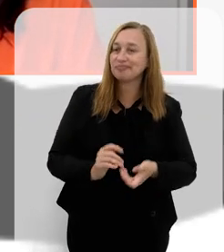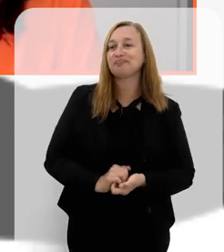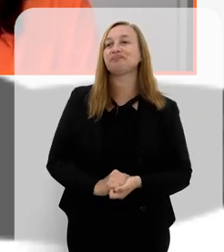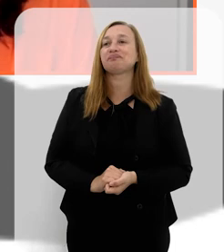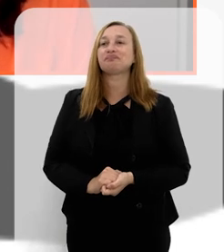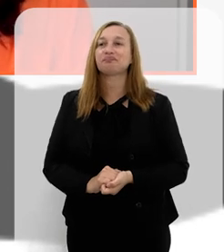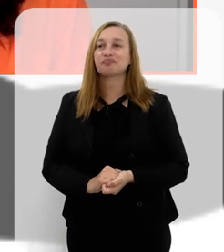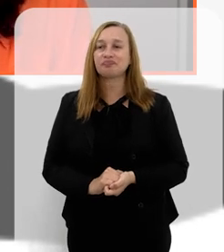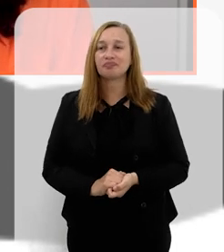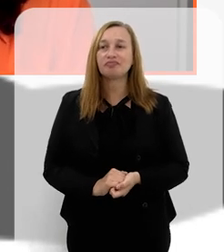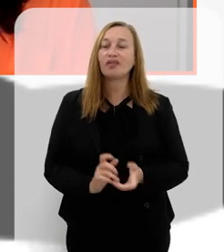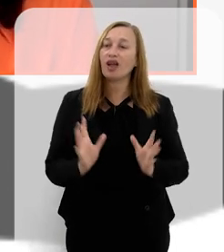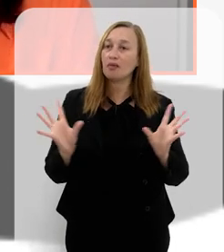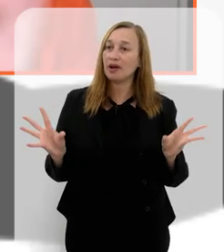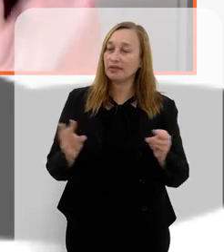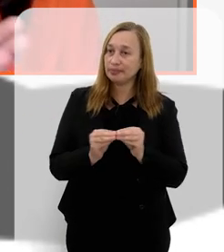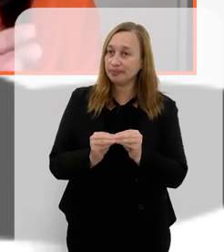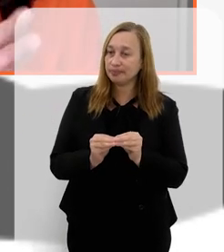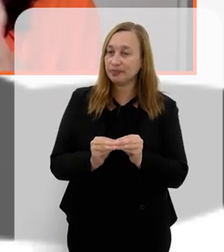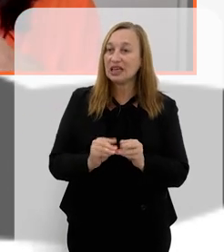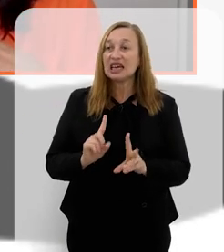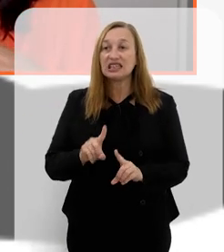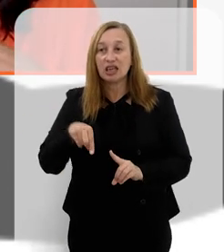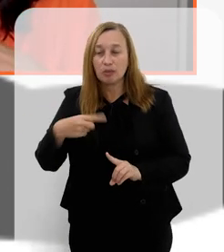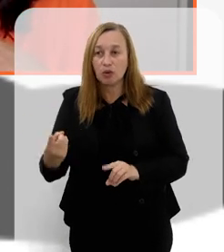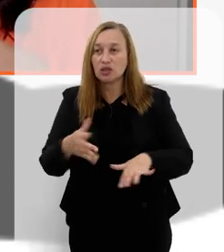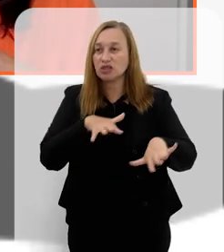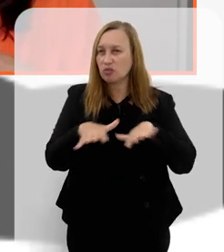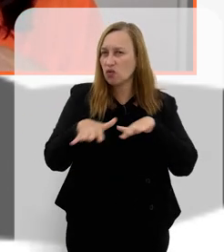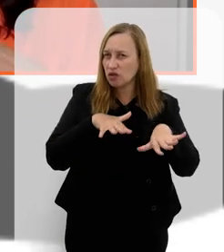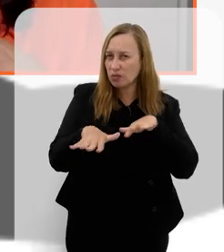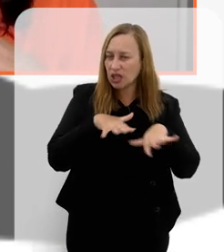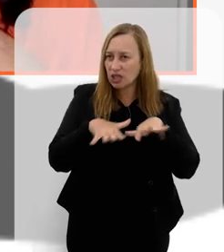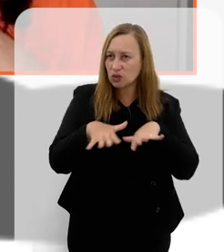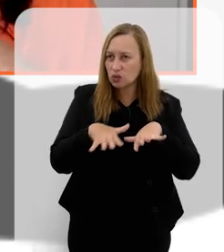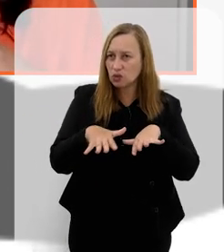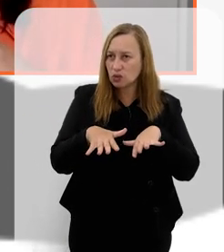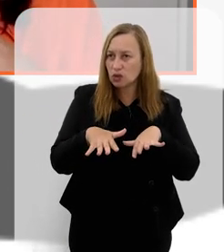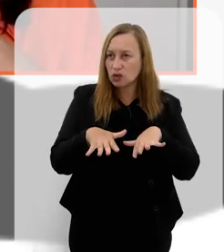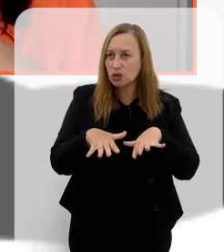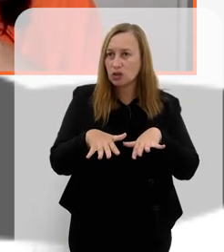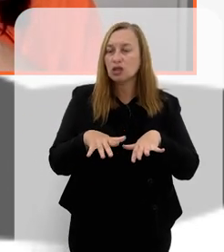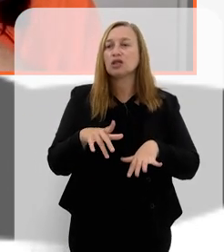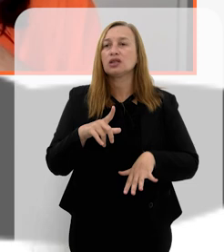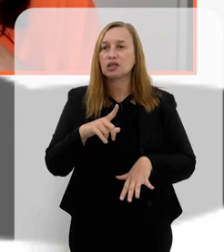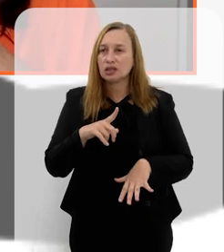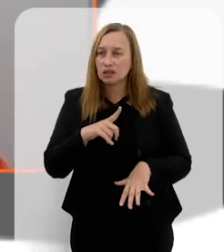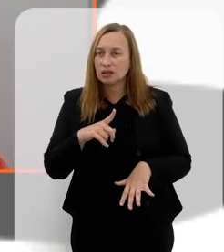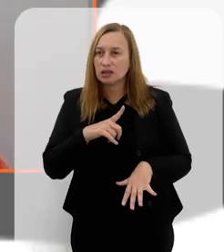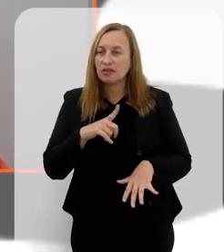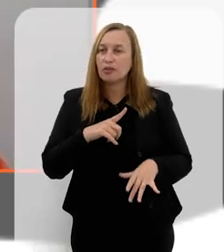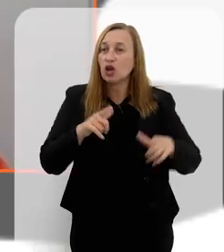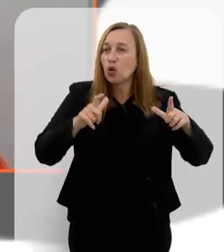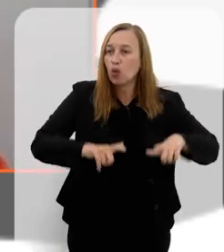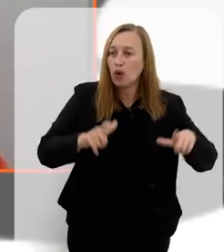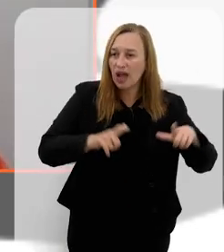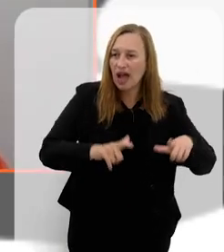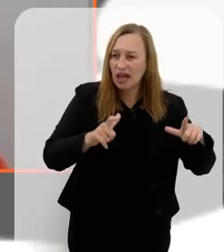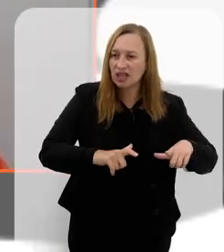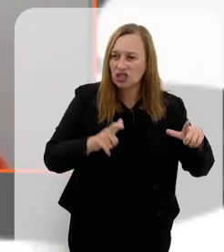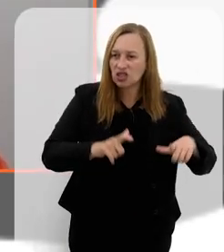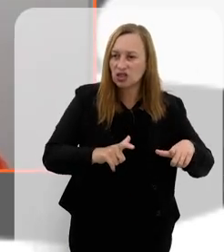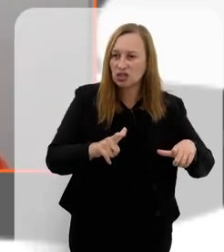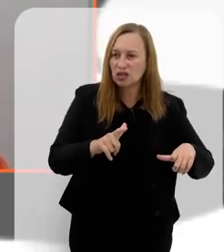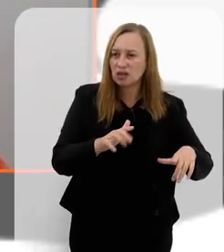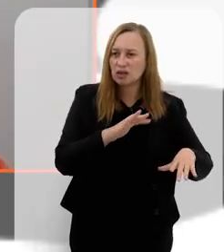lá. Só para finalizar, depois desse movimento que ele levou lá, os abatedouros começaram